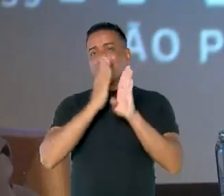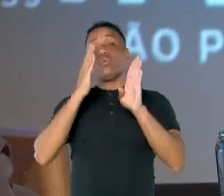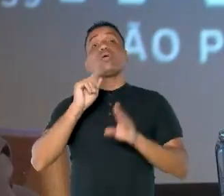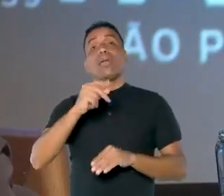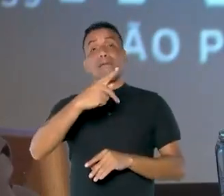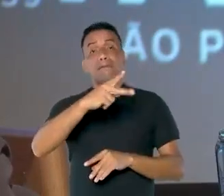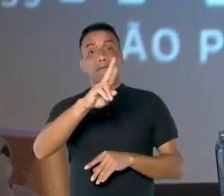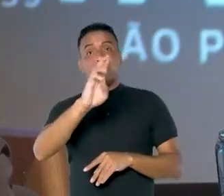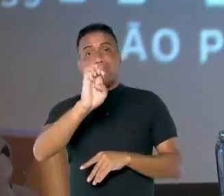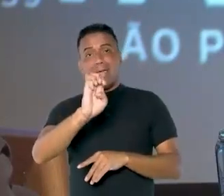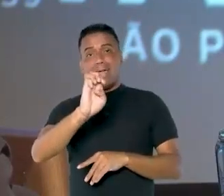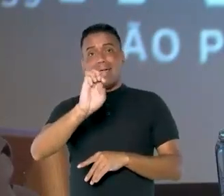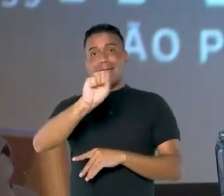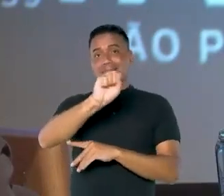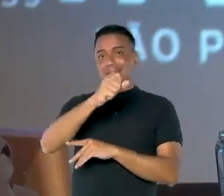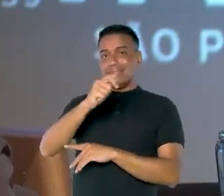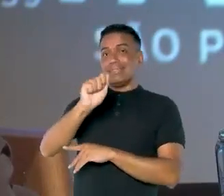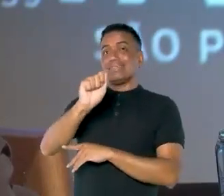pré-sal.